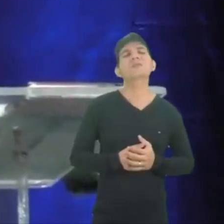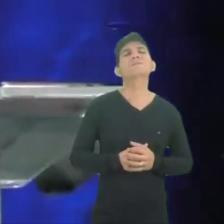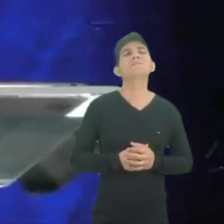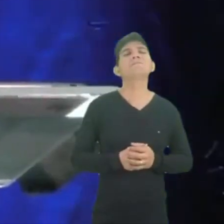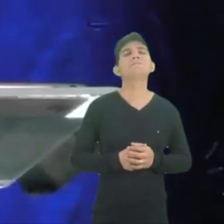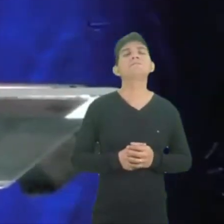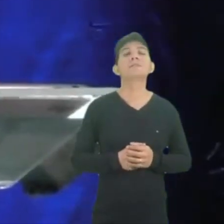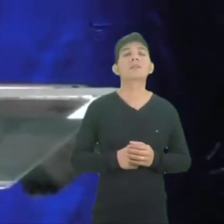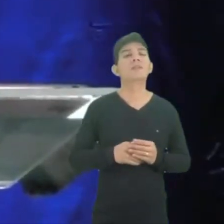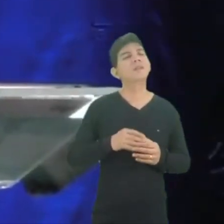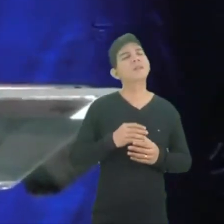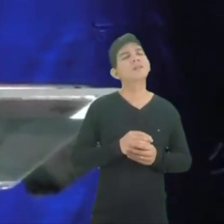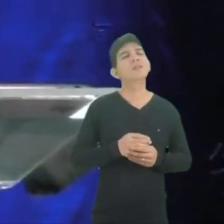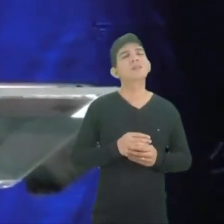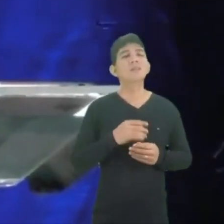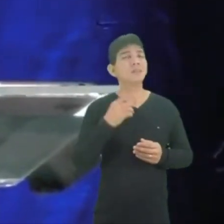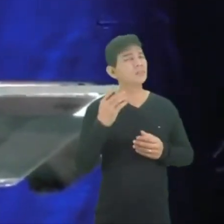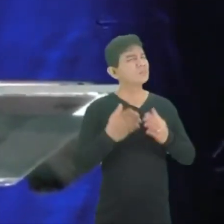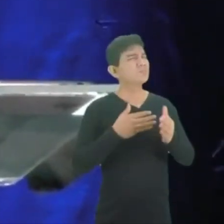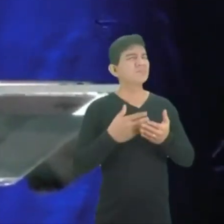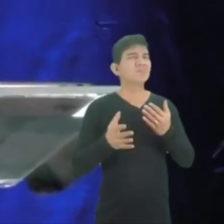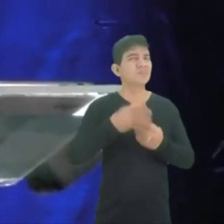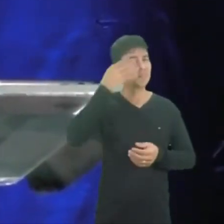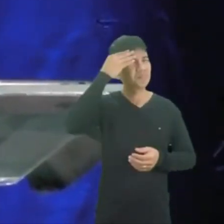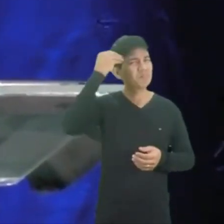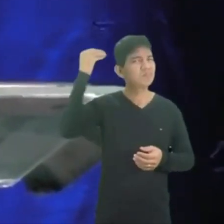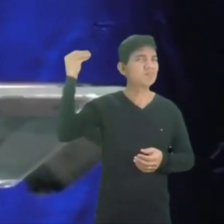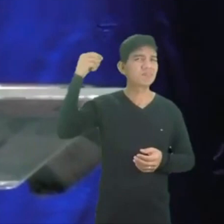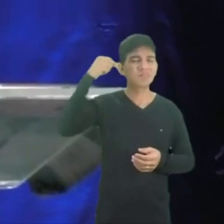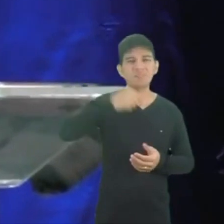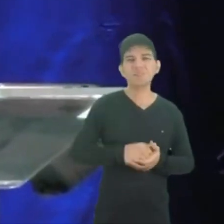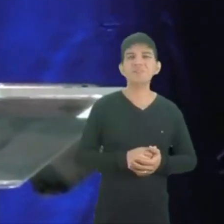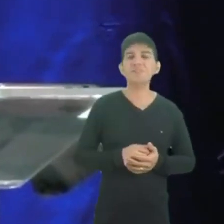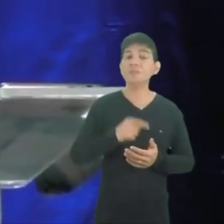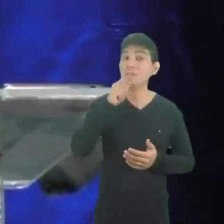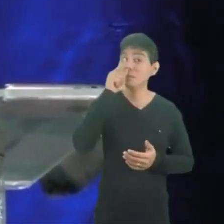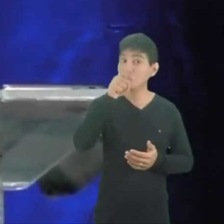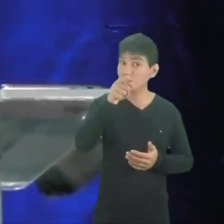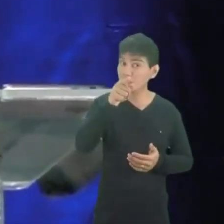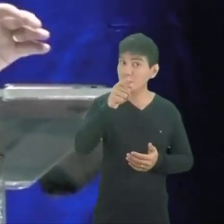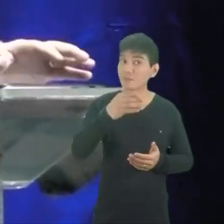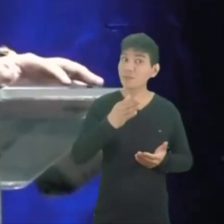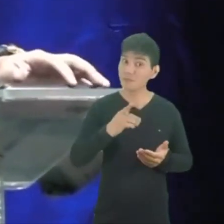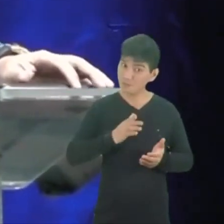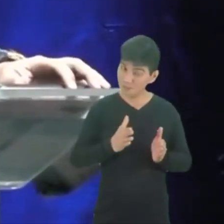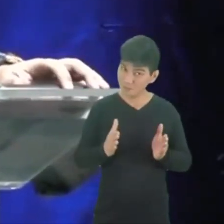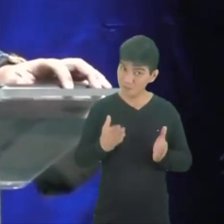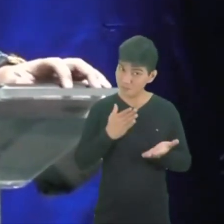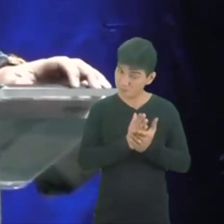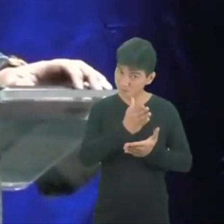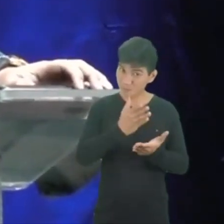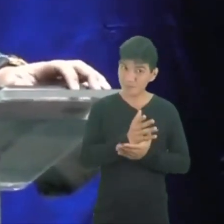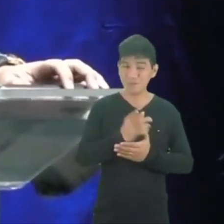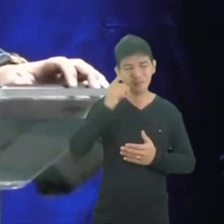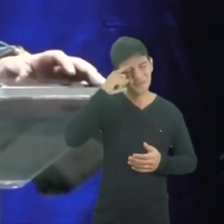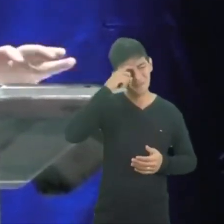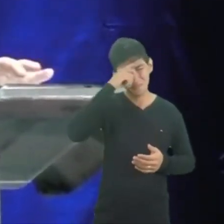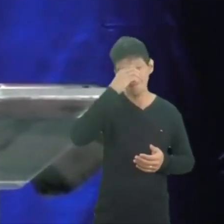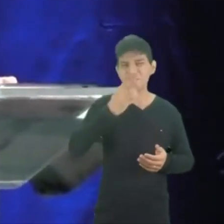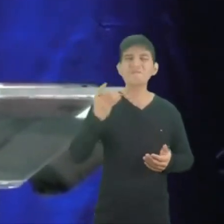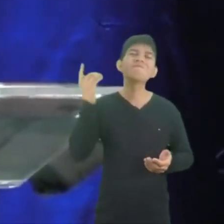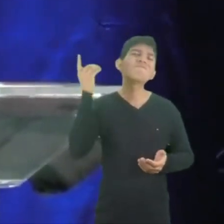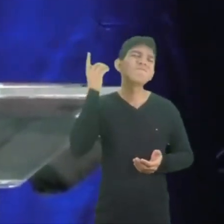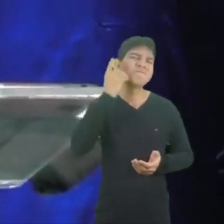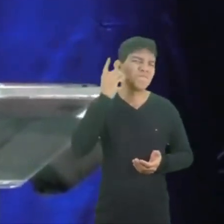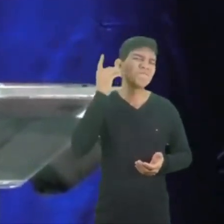E às vezes nós nos esquecemos. Então eu falei para o meu filho, você vai passar dificuldade, você vai ter dias